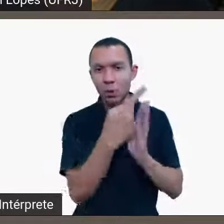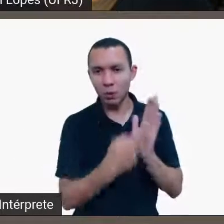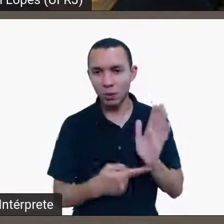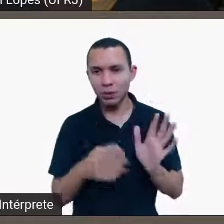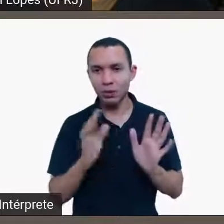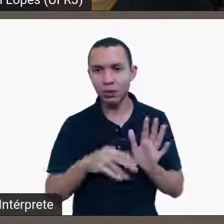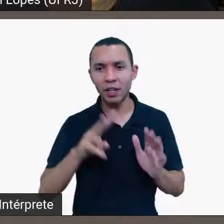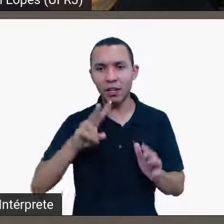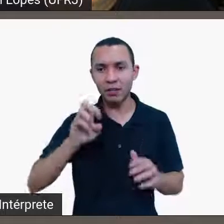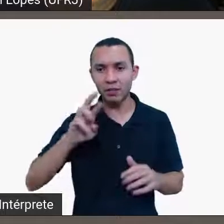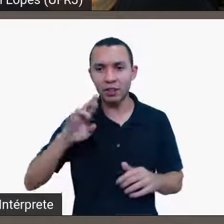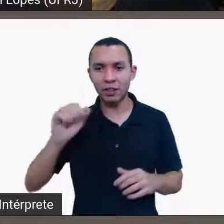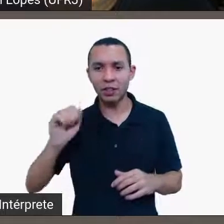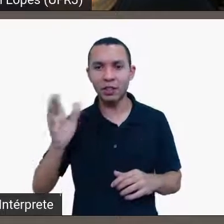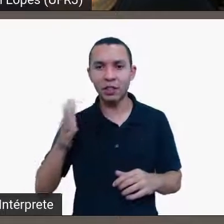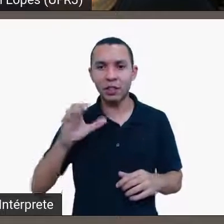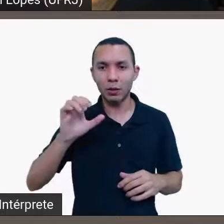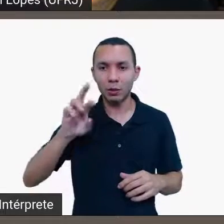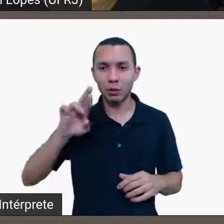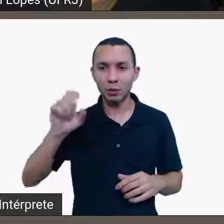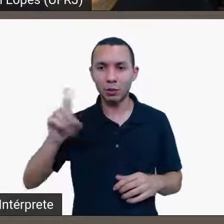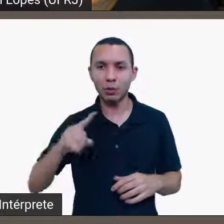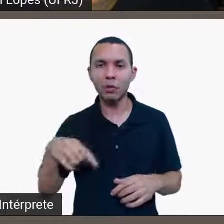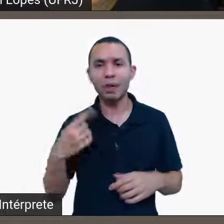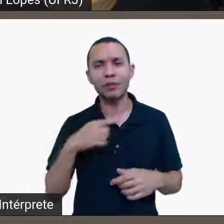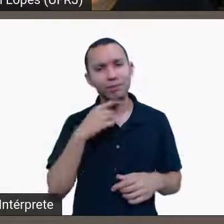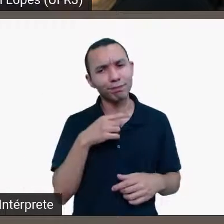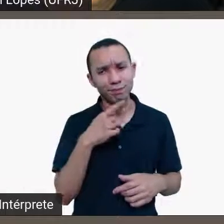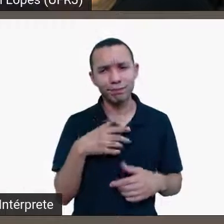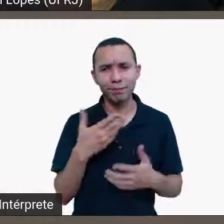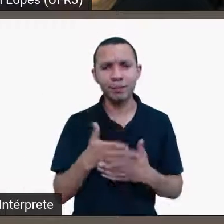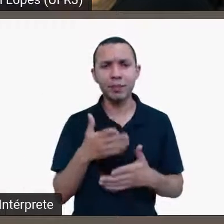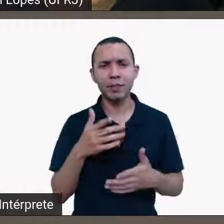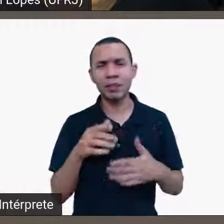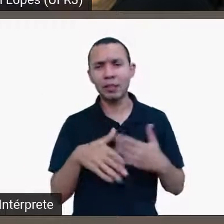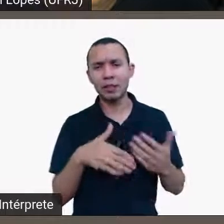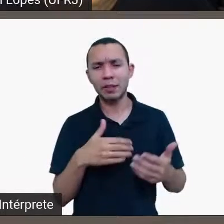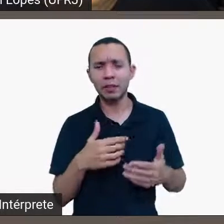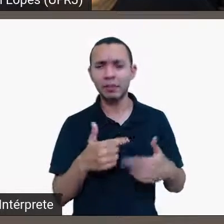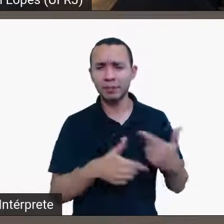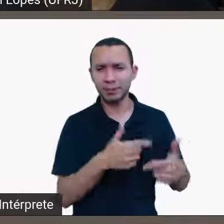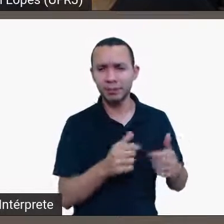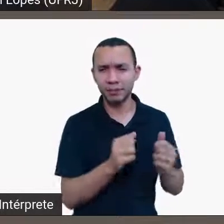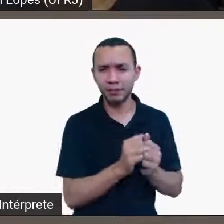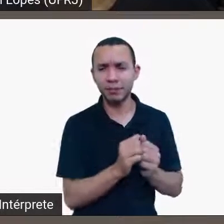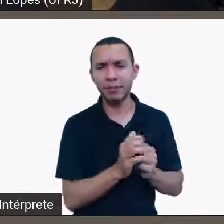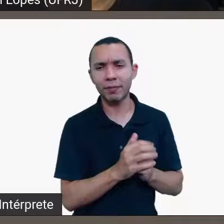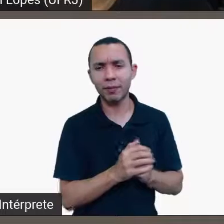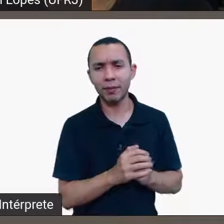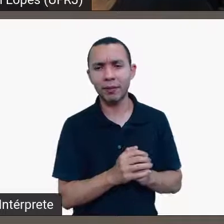Veracruz, mas aí não dá certo, trabalha com Brecht, enfim, é uma figura ultra...